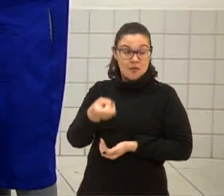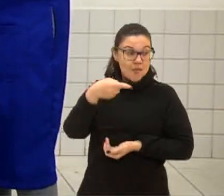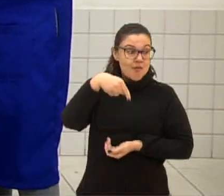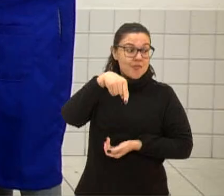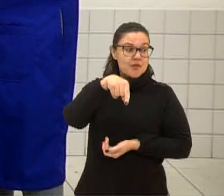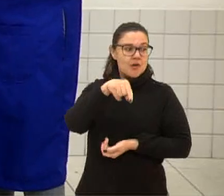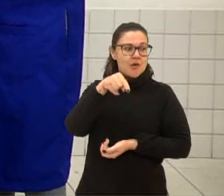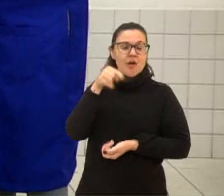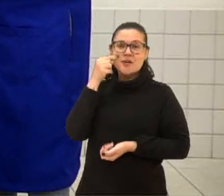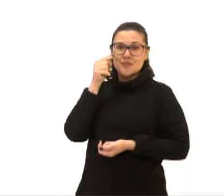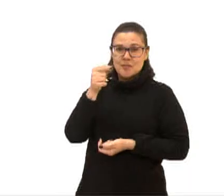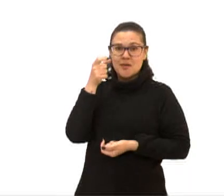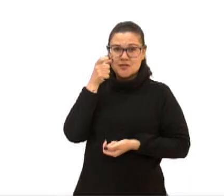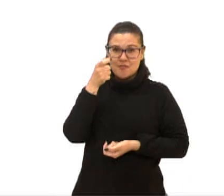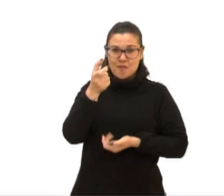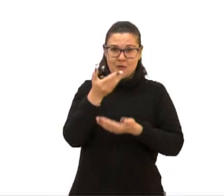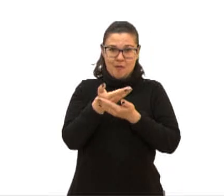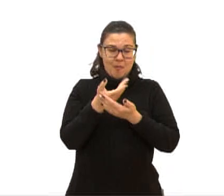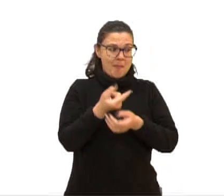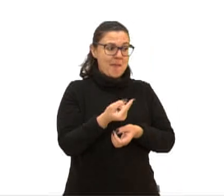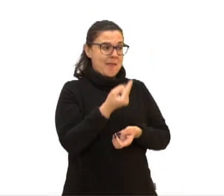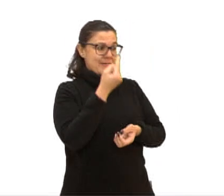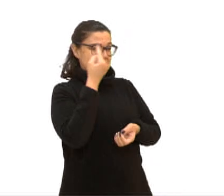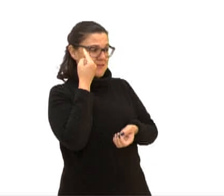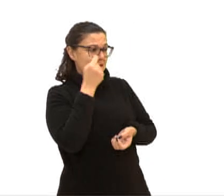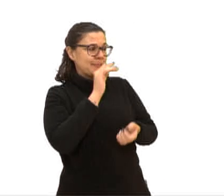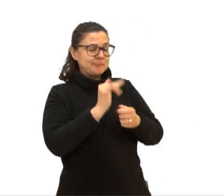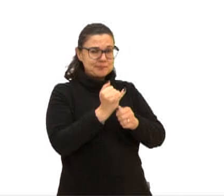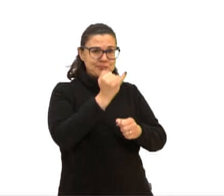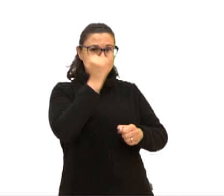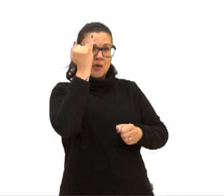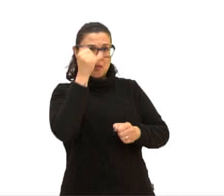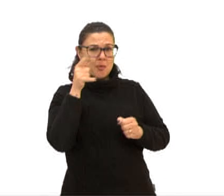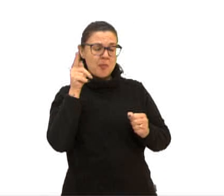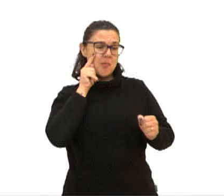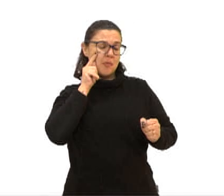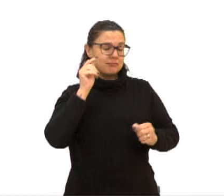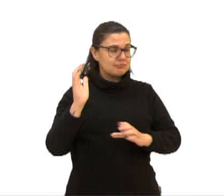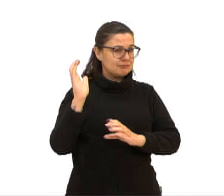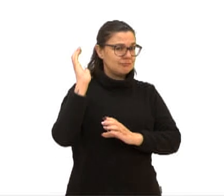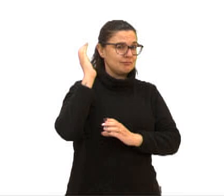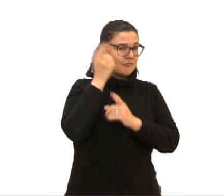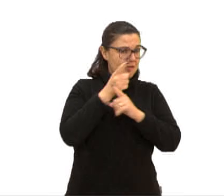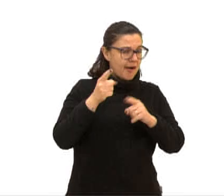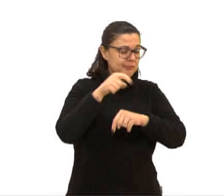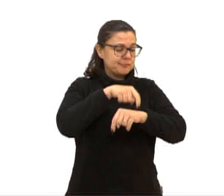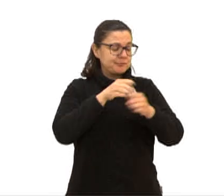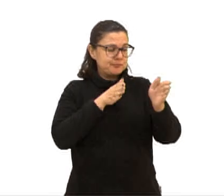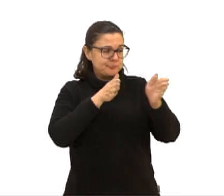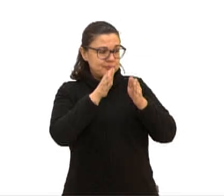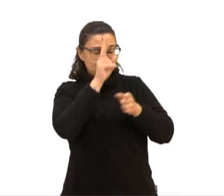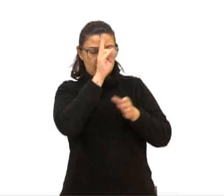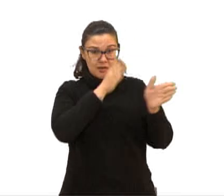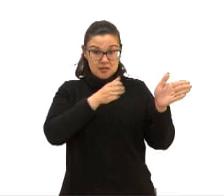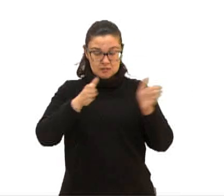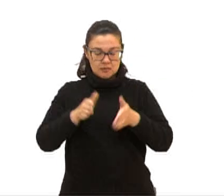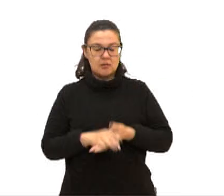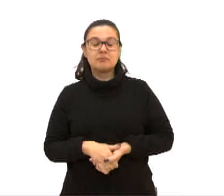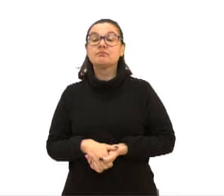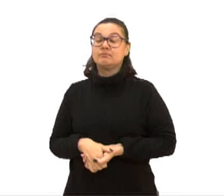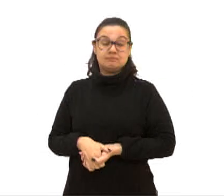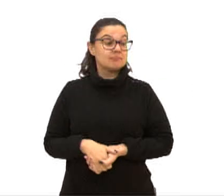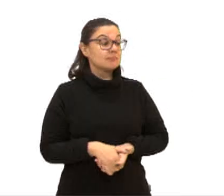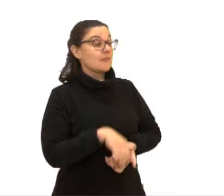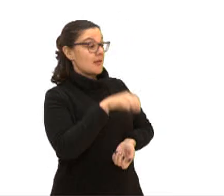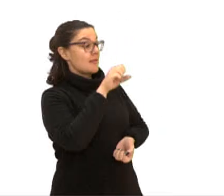Gente, a gente também viu na aula passada, a gente observou a importância da rádio em vários momentos históricos. Sim, ela